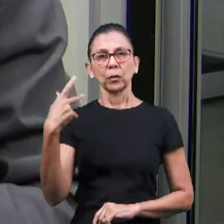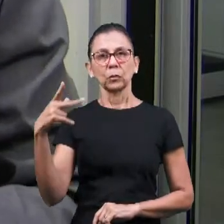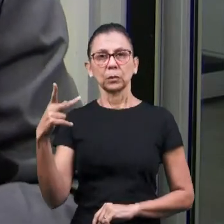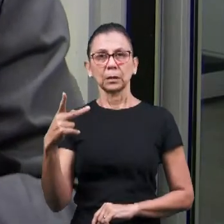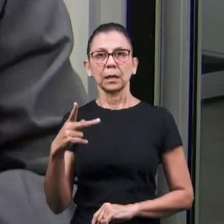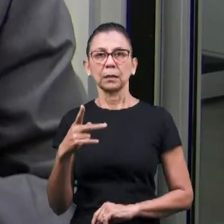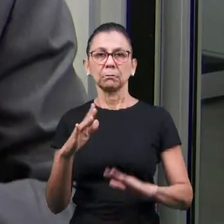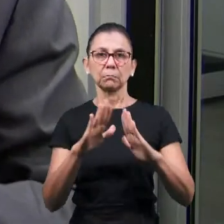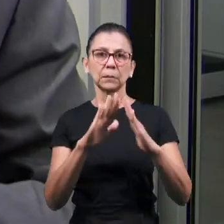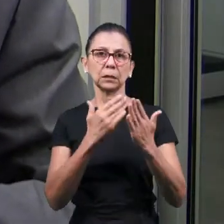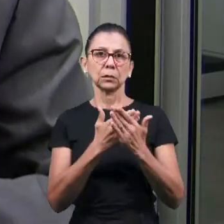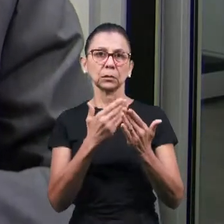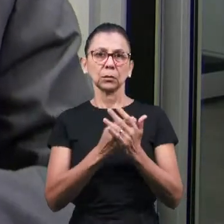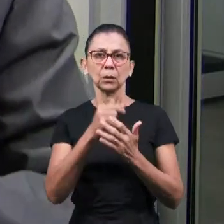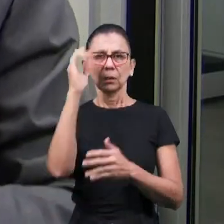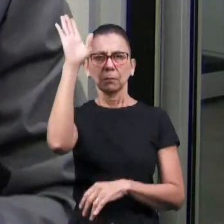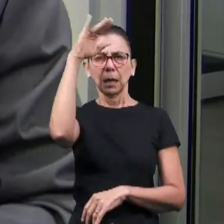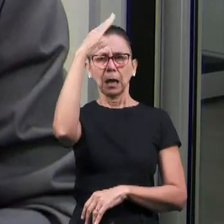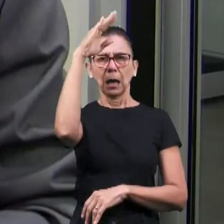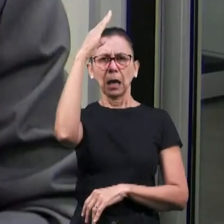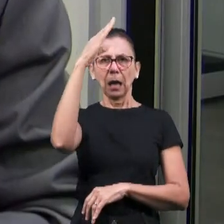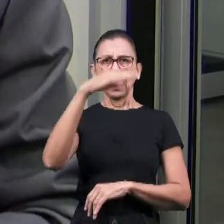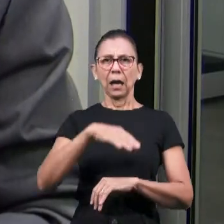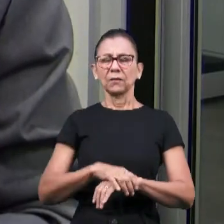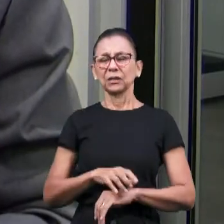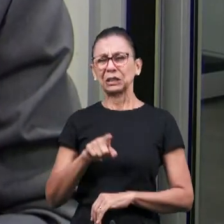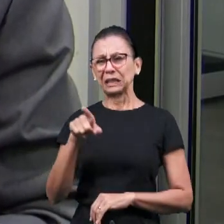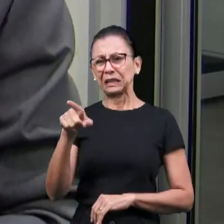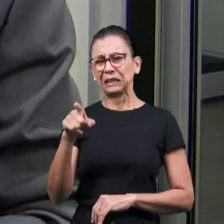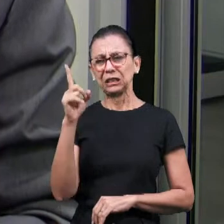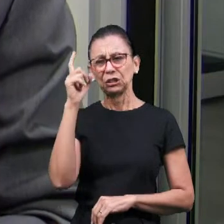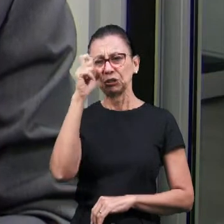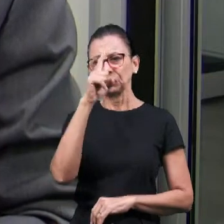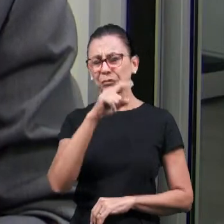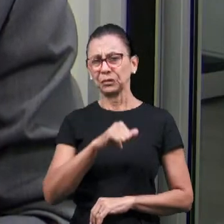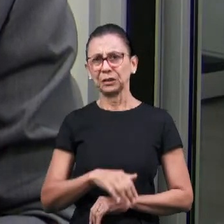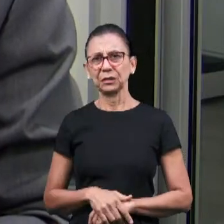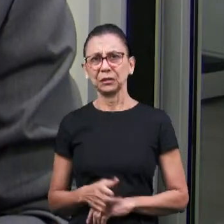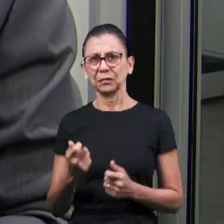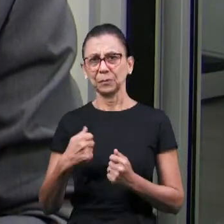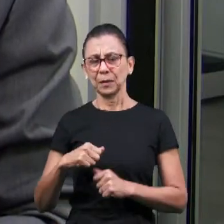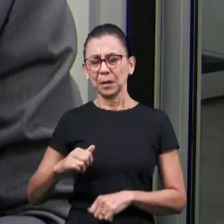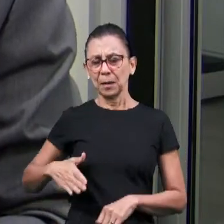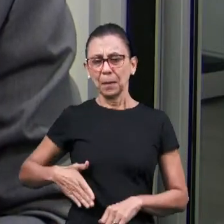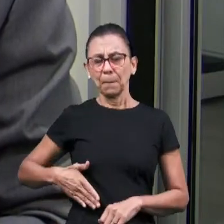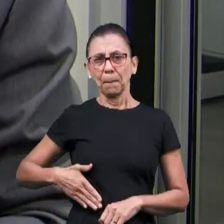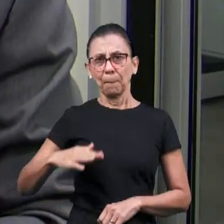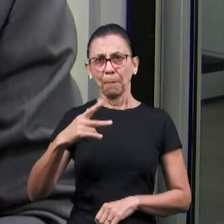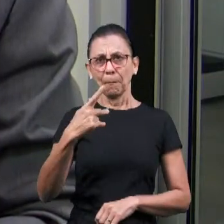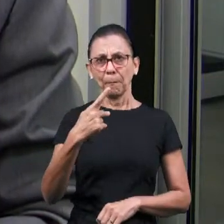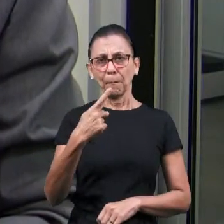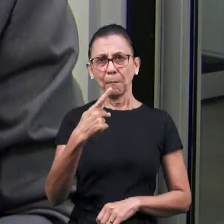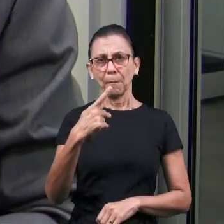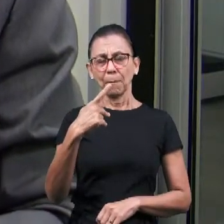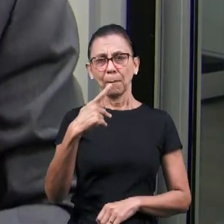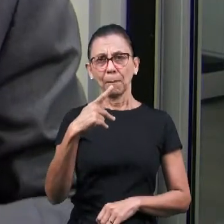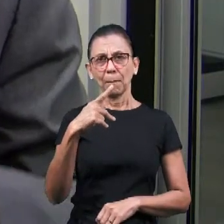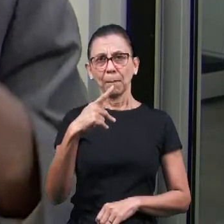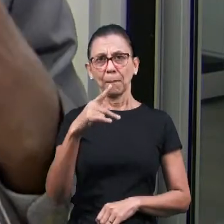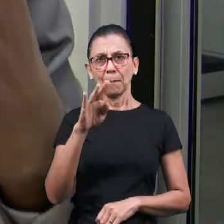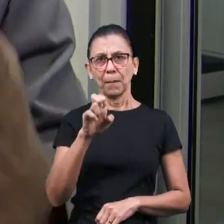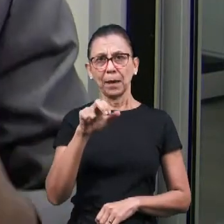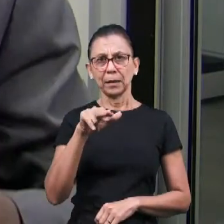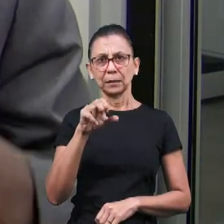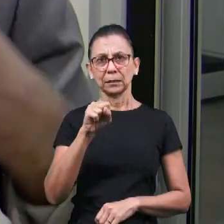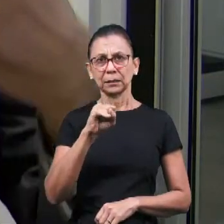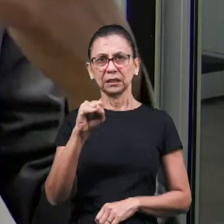constatou nos exames que era apêndice e o menino precisava operar. Perfeito. Ele entrou na sala de cirurgia 9 horas da noite e